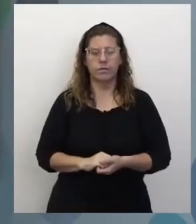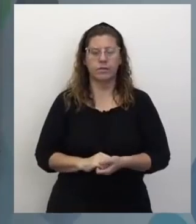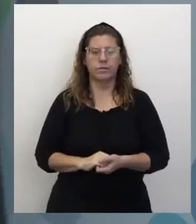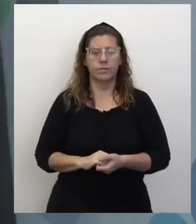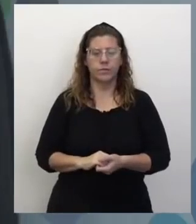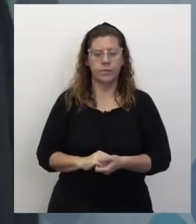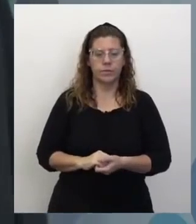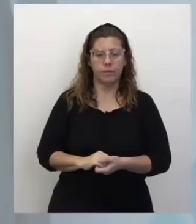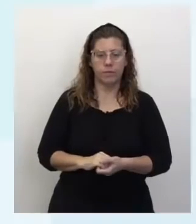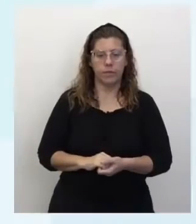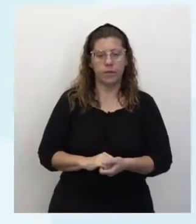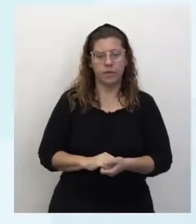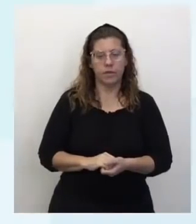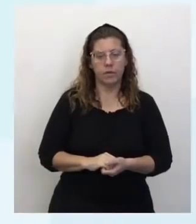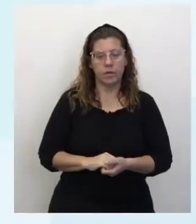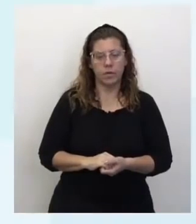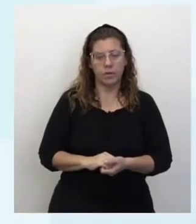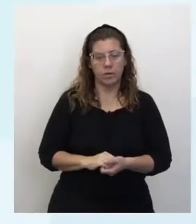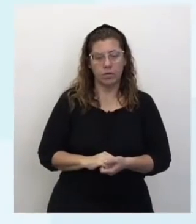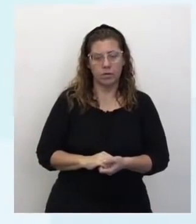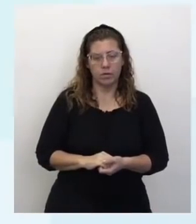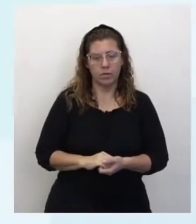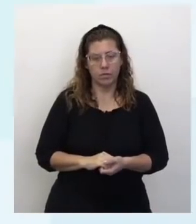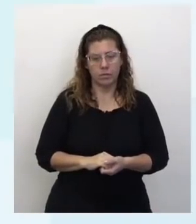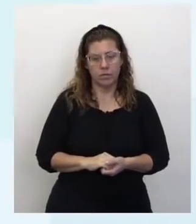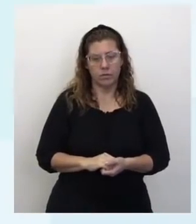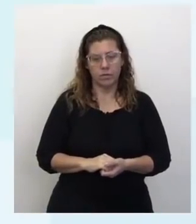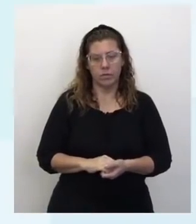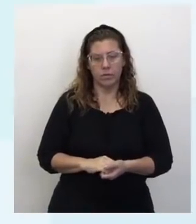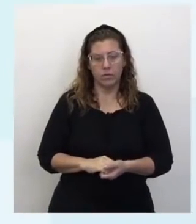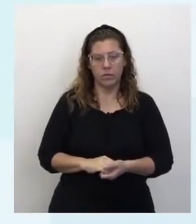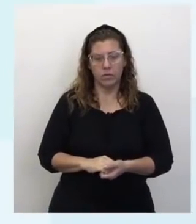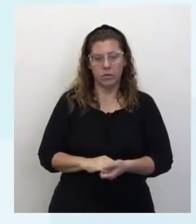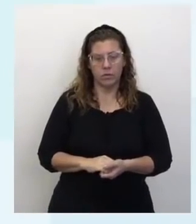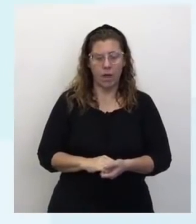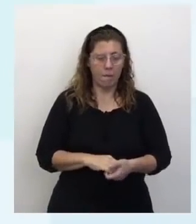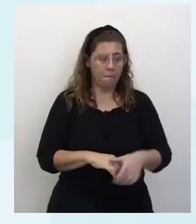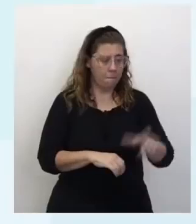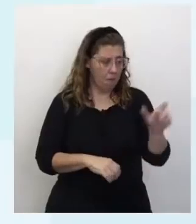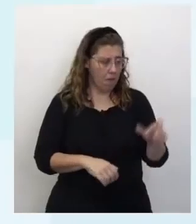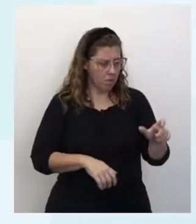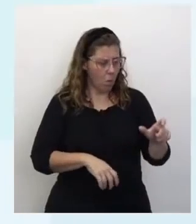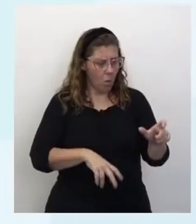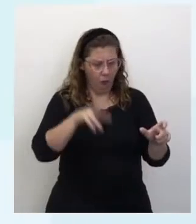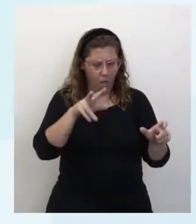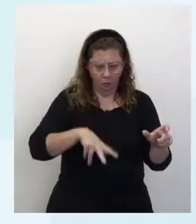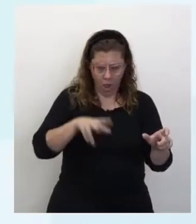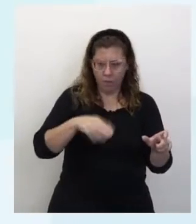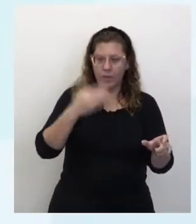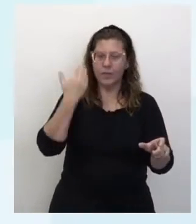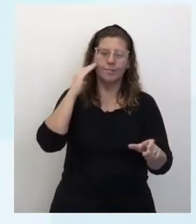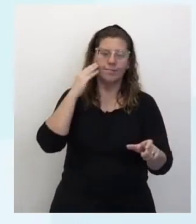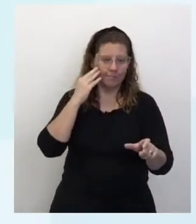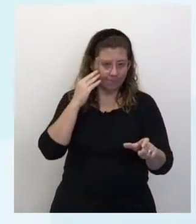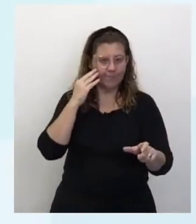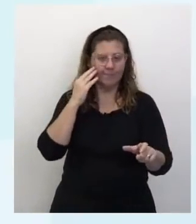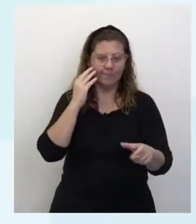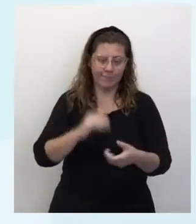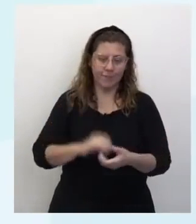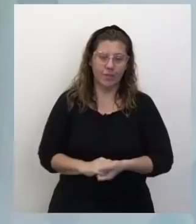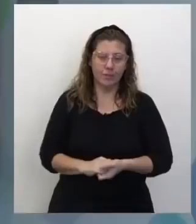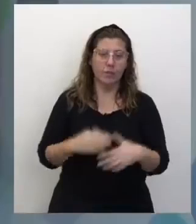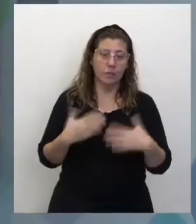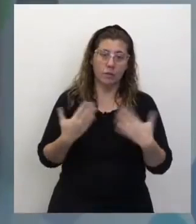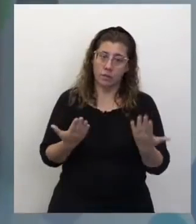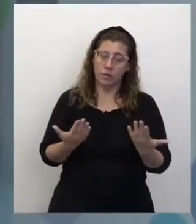ampla aqui. Aí a gente tem, the reader must understand the reference. O leitor deve entender a referência, esse é o meu problema. É o problema. Então, por